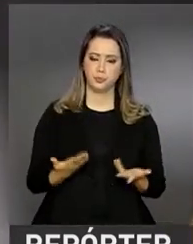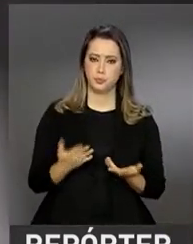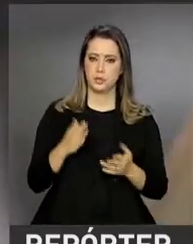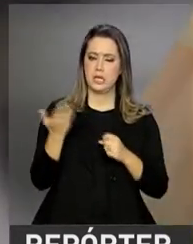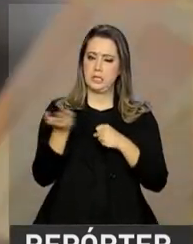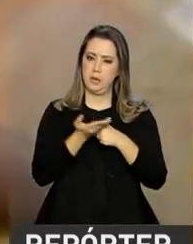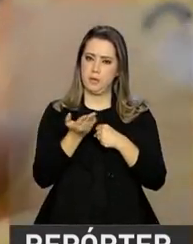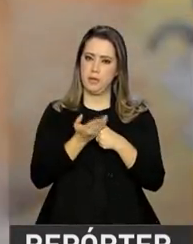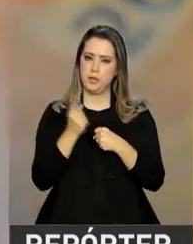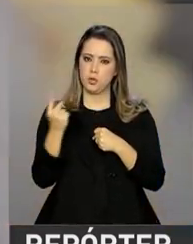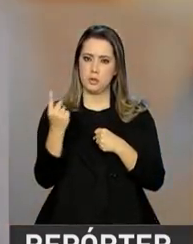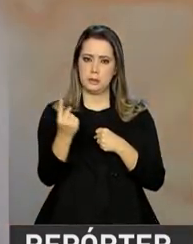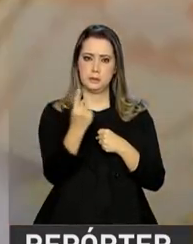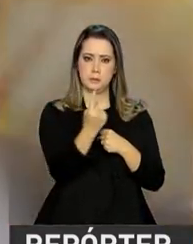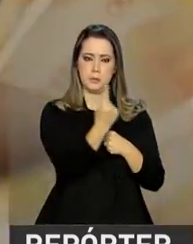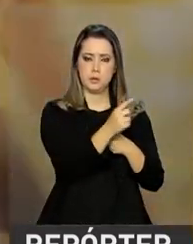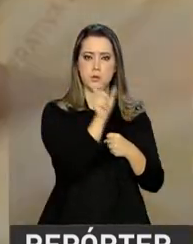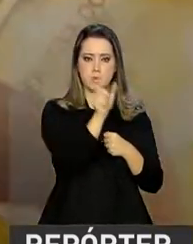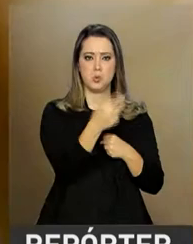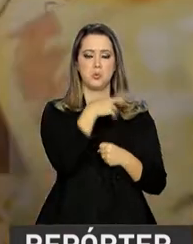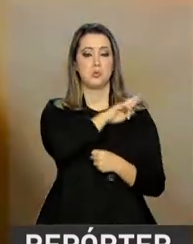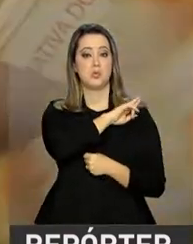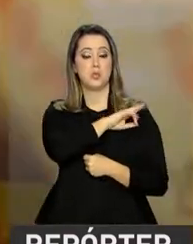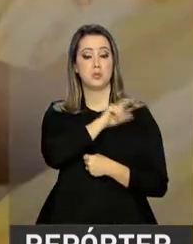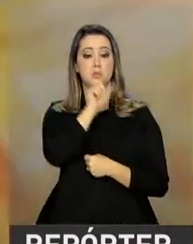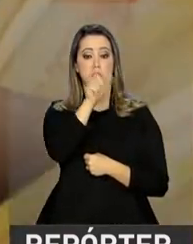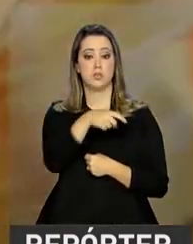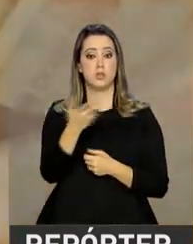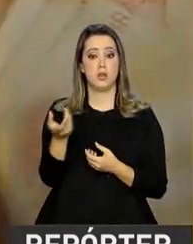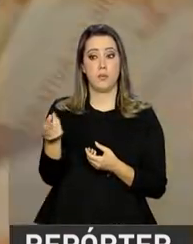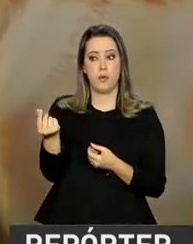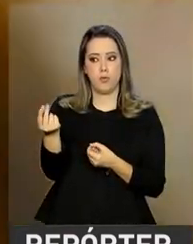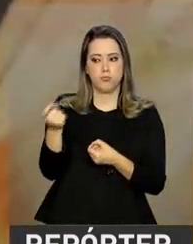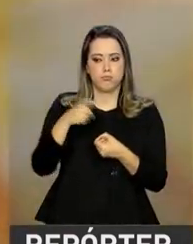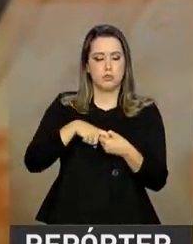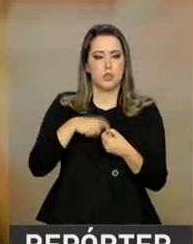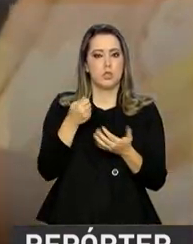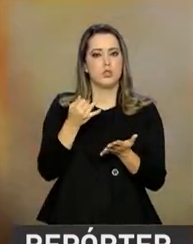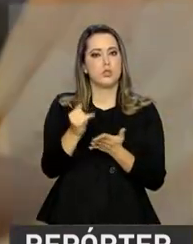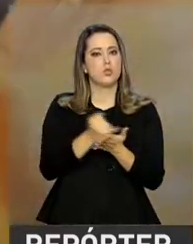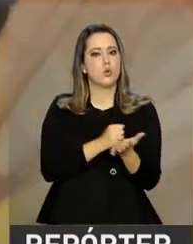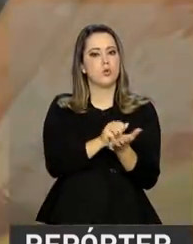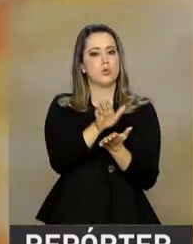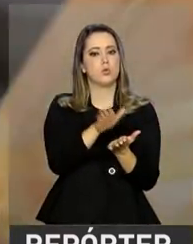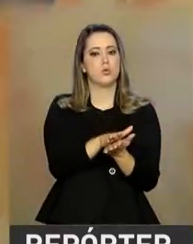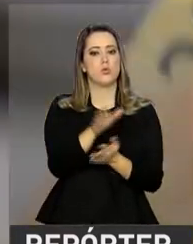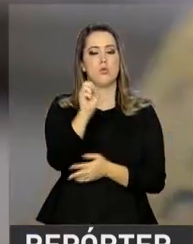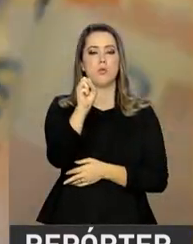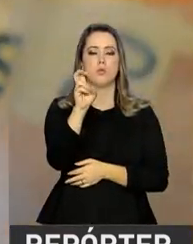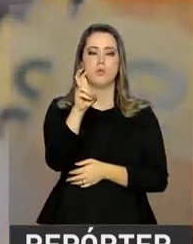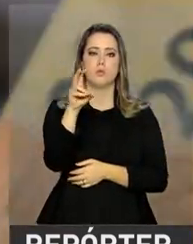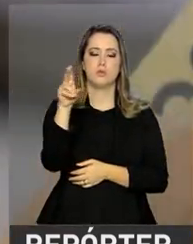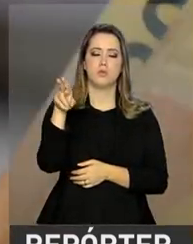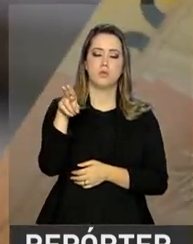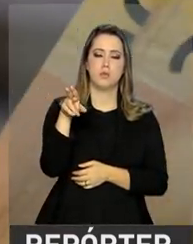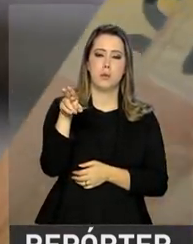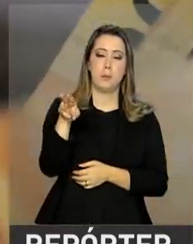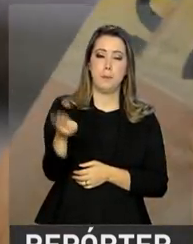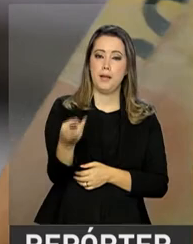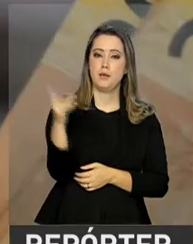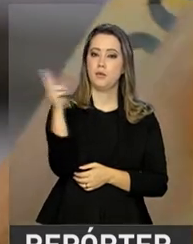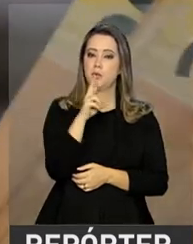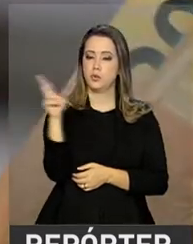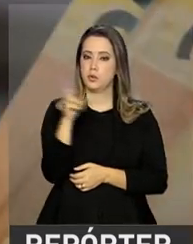na média cada auditor fiscal foi responsável pela recuperação de mais de 85 milhões de reais em 2017